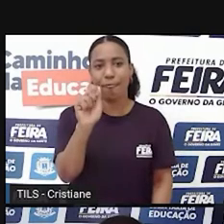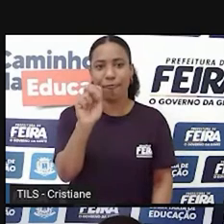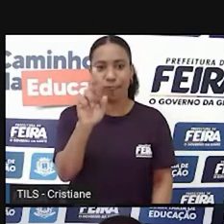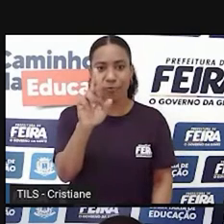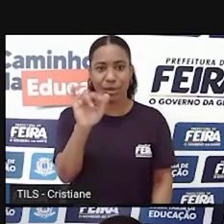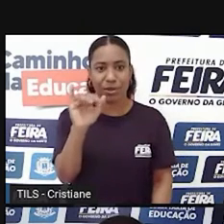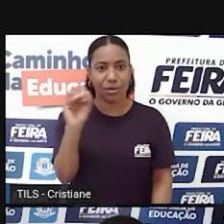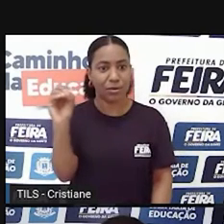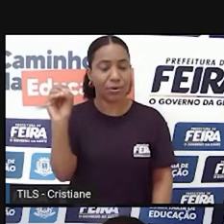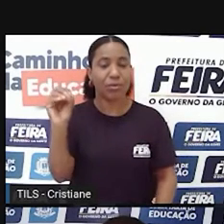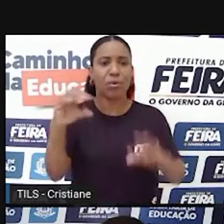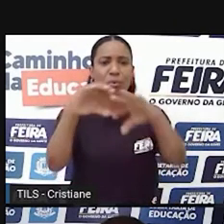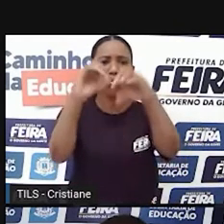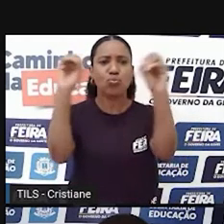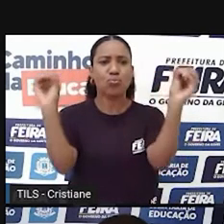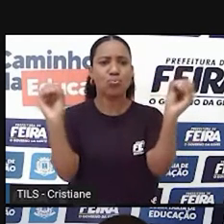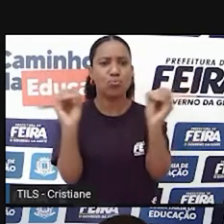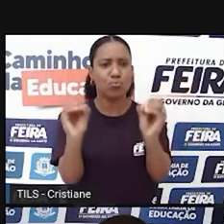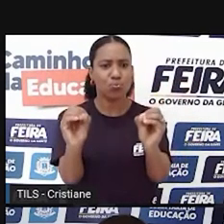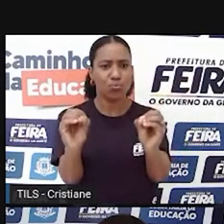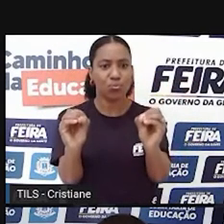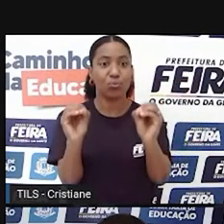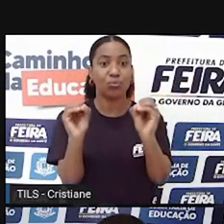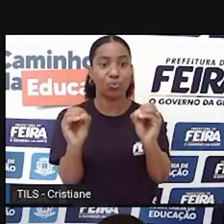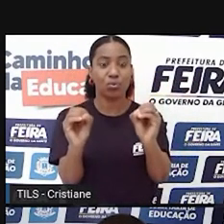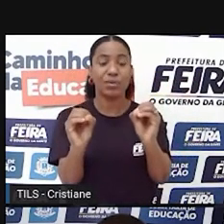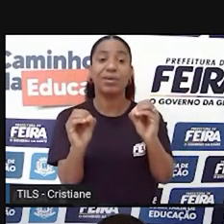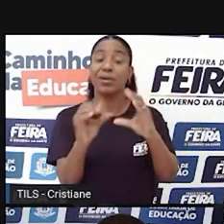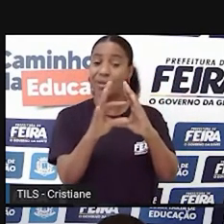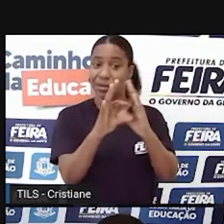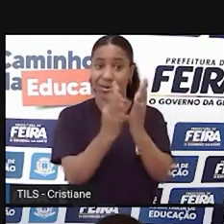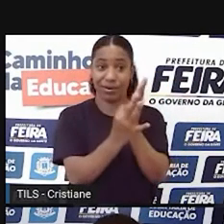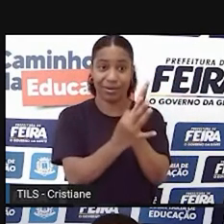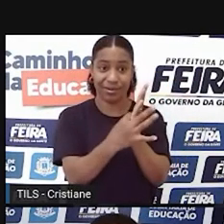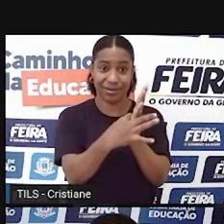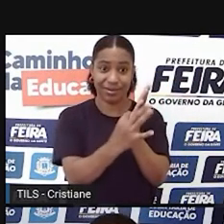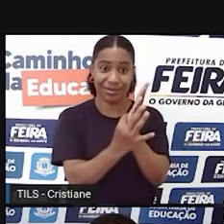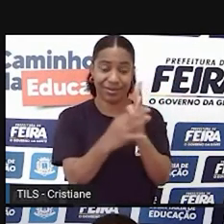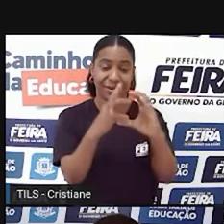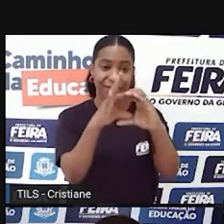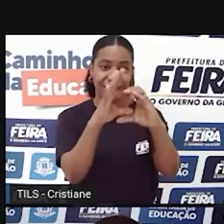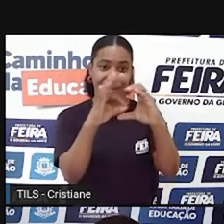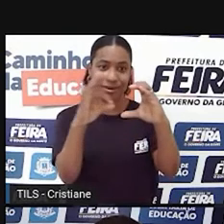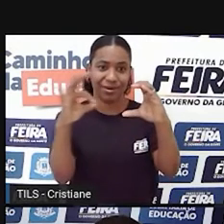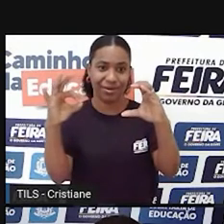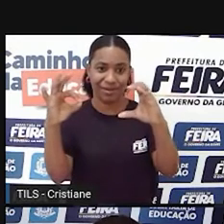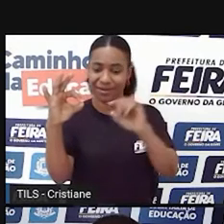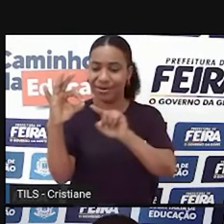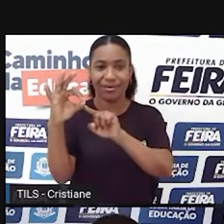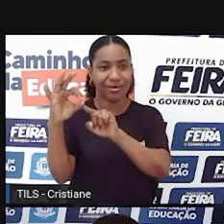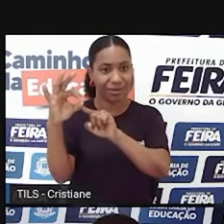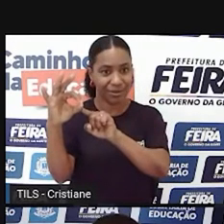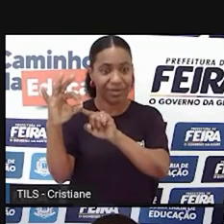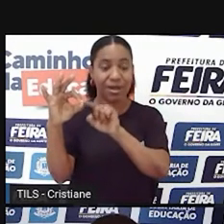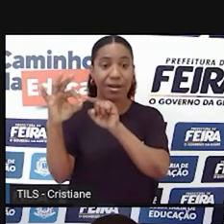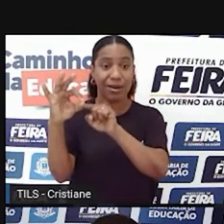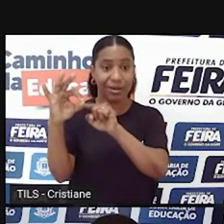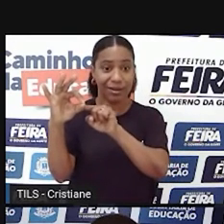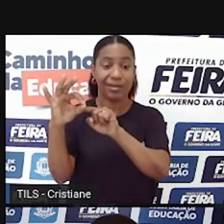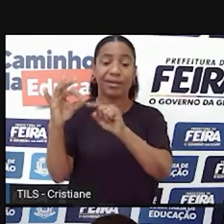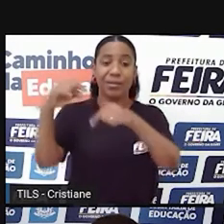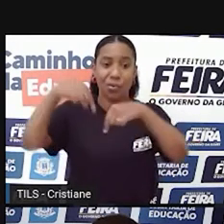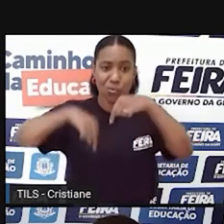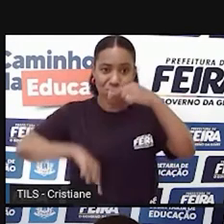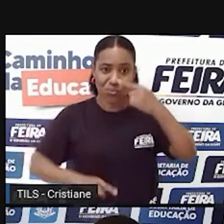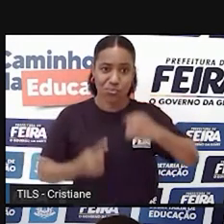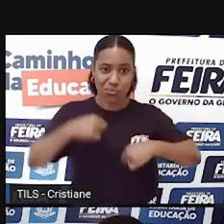elas vão produzir tanto a célula reprodutiva, que é o óvulo, quanto os hormônios sexuais que vão dar as características do